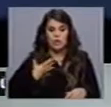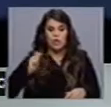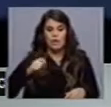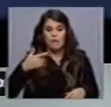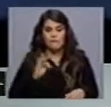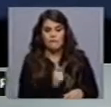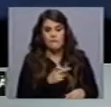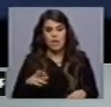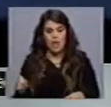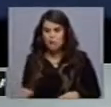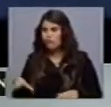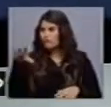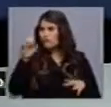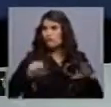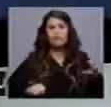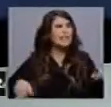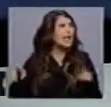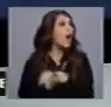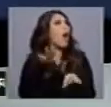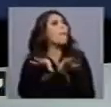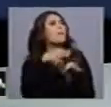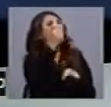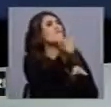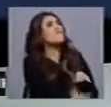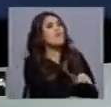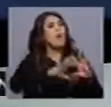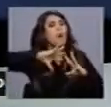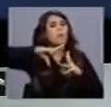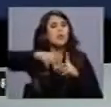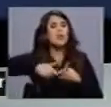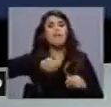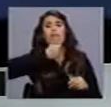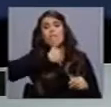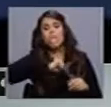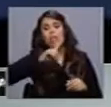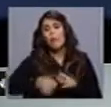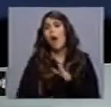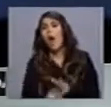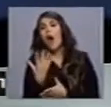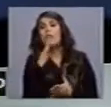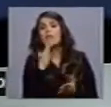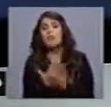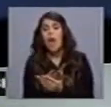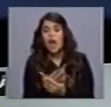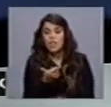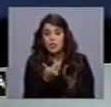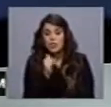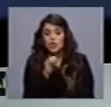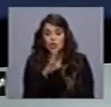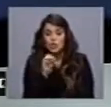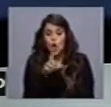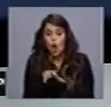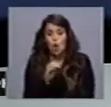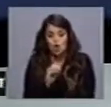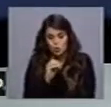componentes muito presentes no solo de Marte e conseguiram criar um tijolo, utilizando apenas material presente no solo e